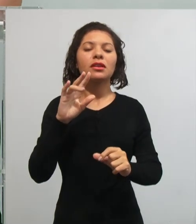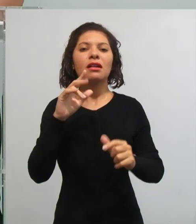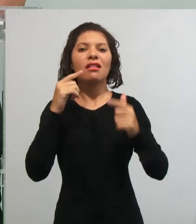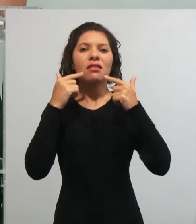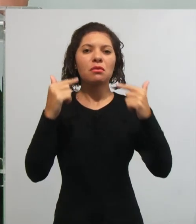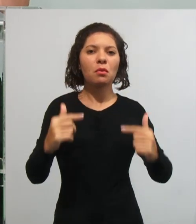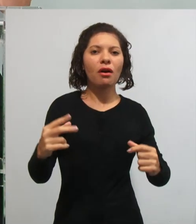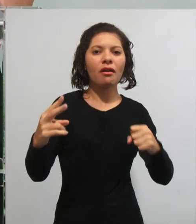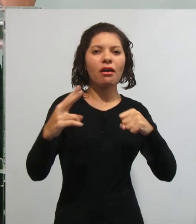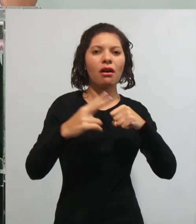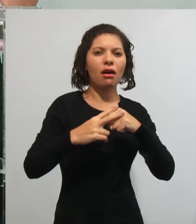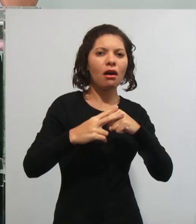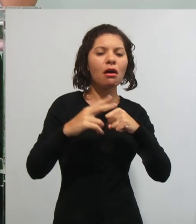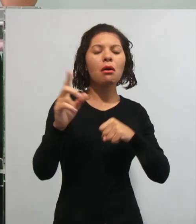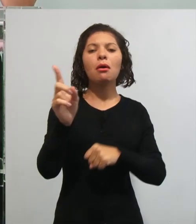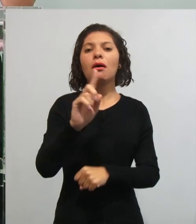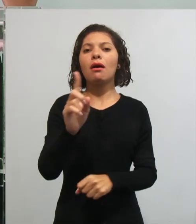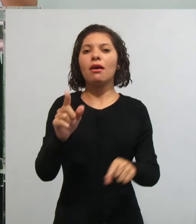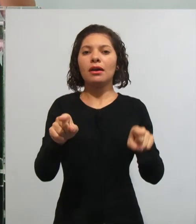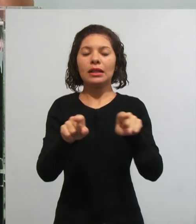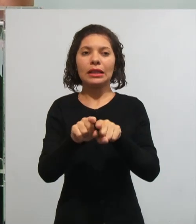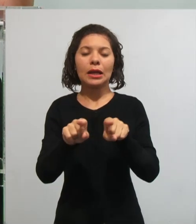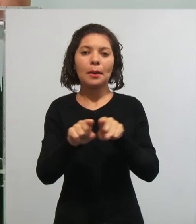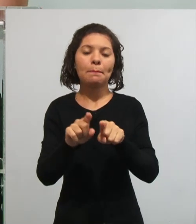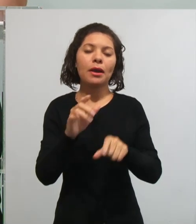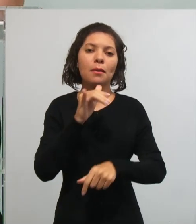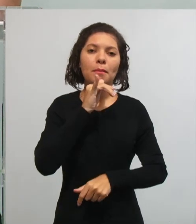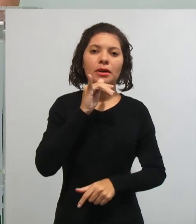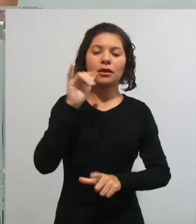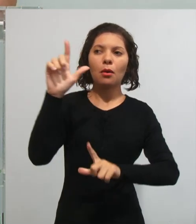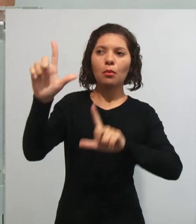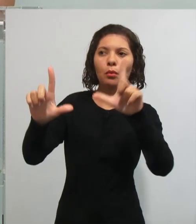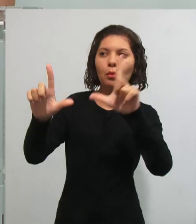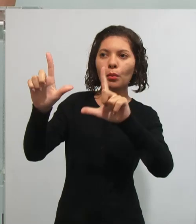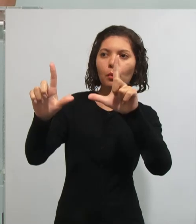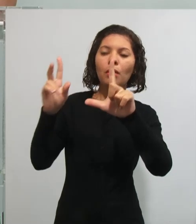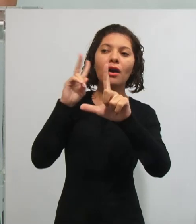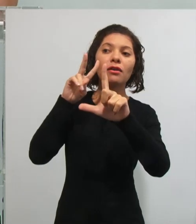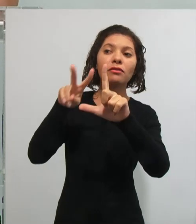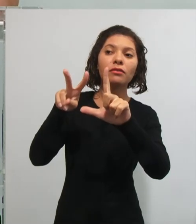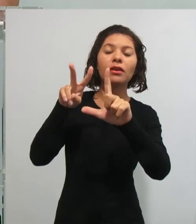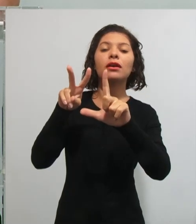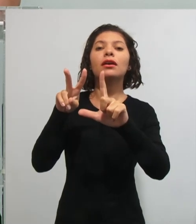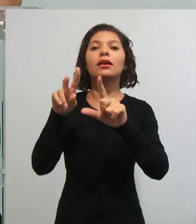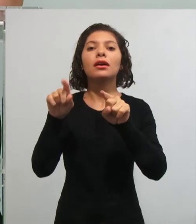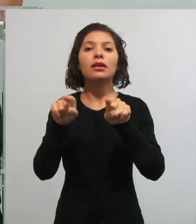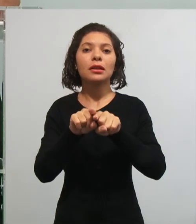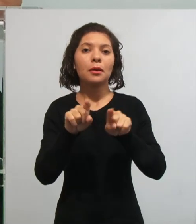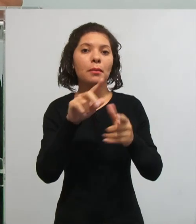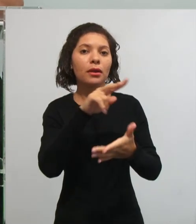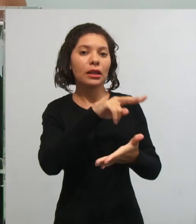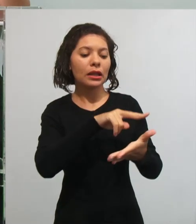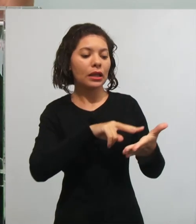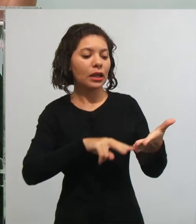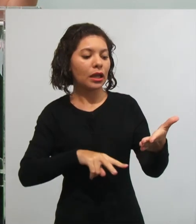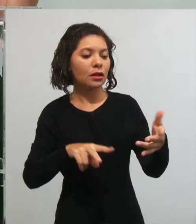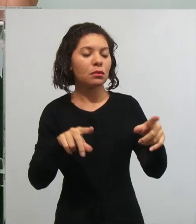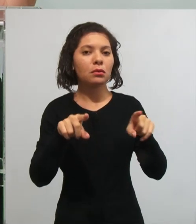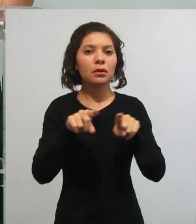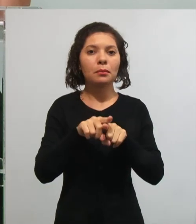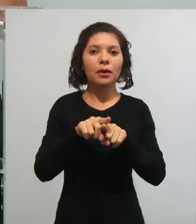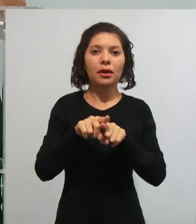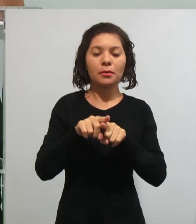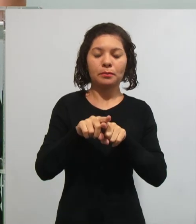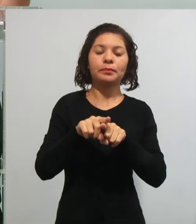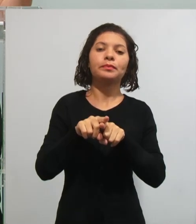Então, quando você está lendo, quando você está assistindo a televisão, quando você está caminhando pela rua,